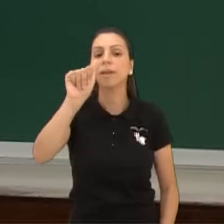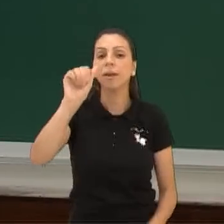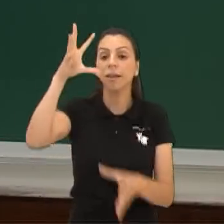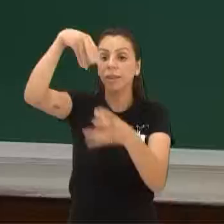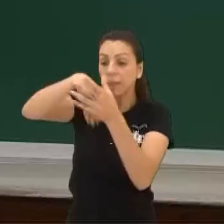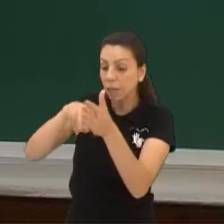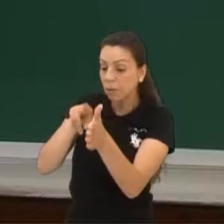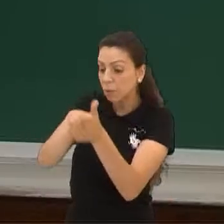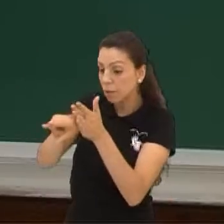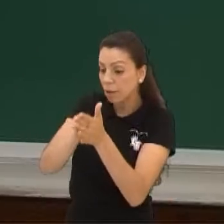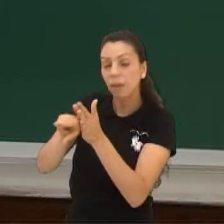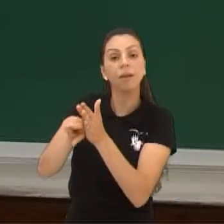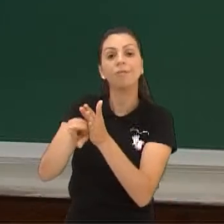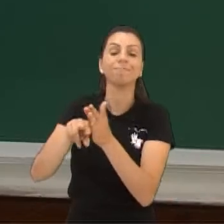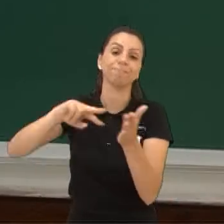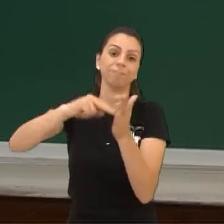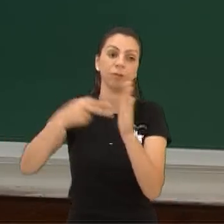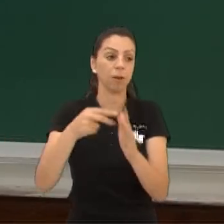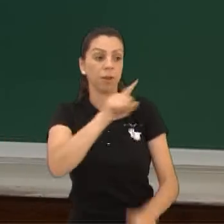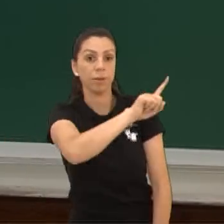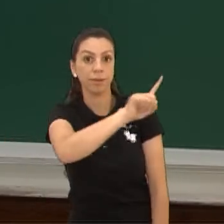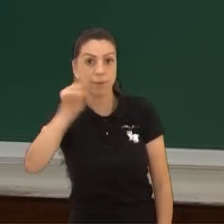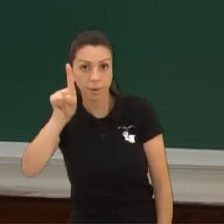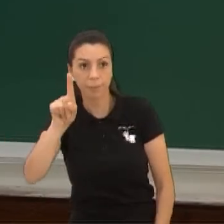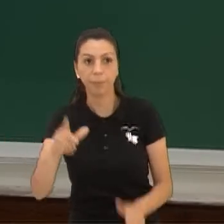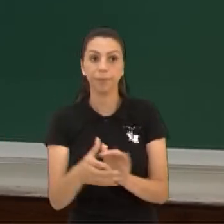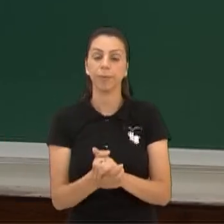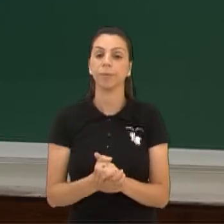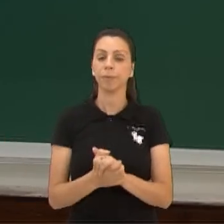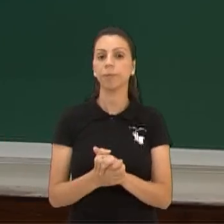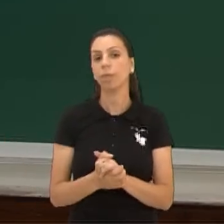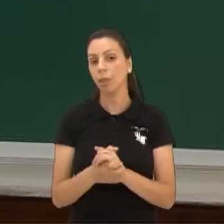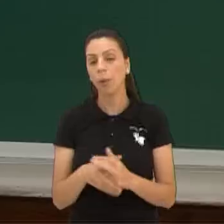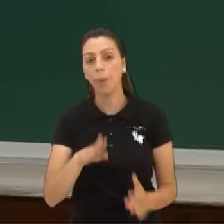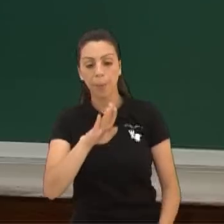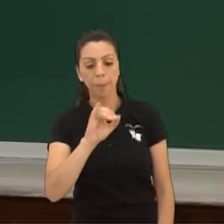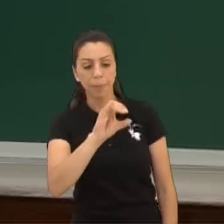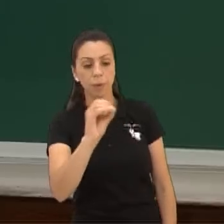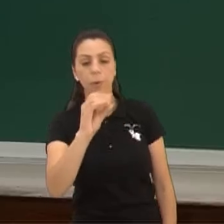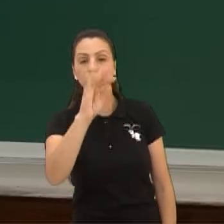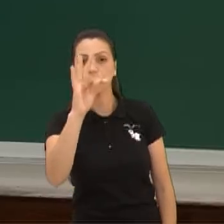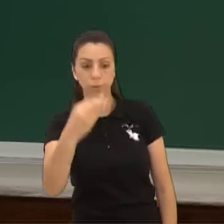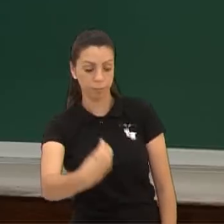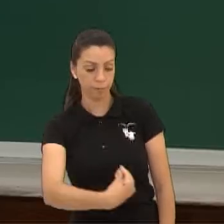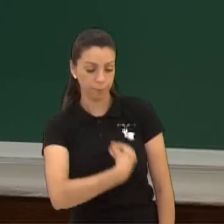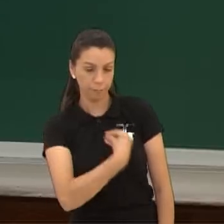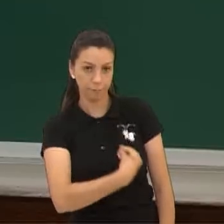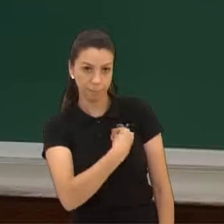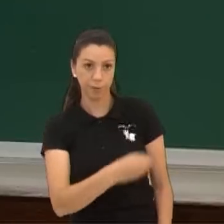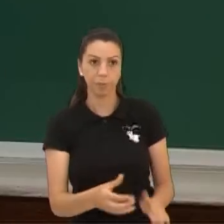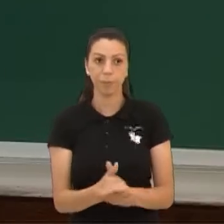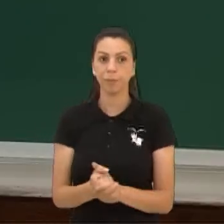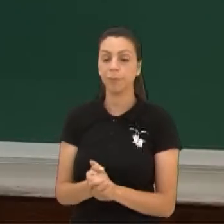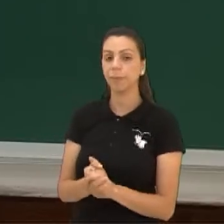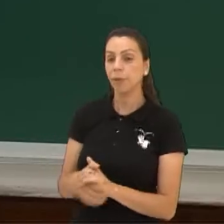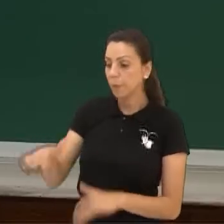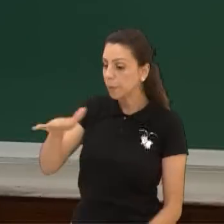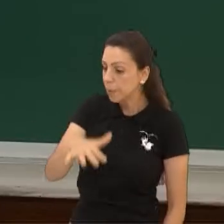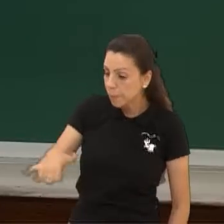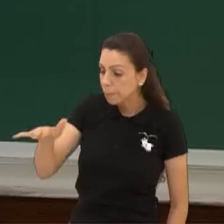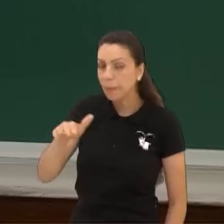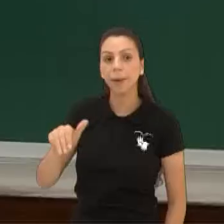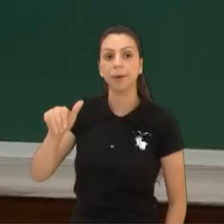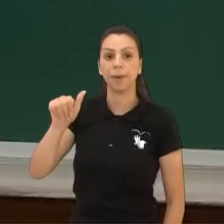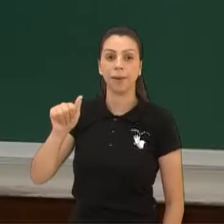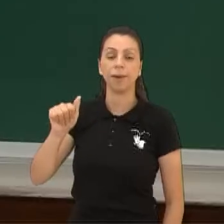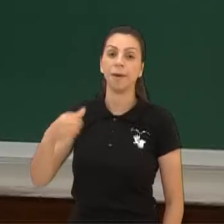significa não. Então, meio biótico são os seres vivos. O meio abiótico são os seres